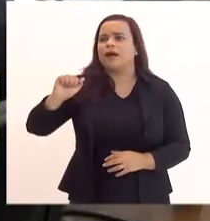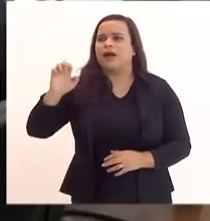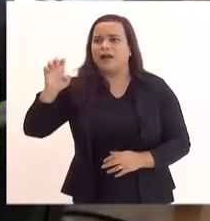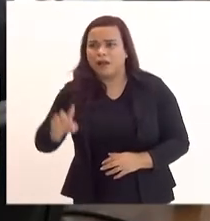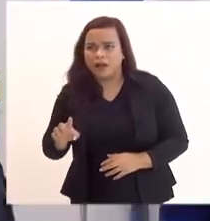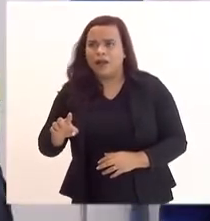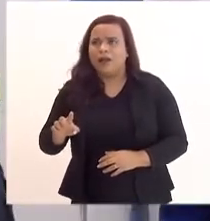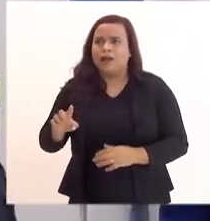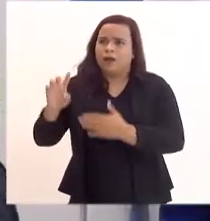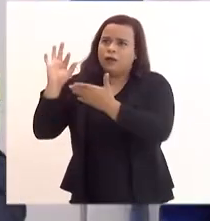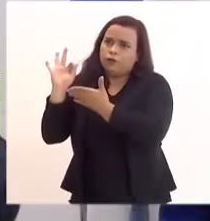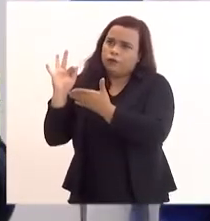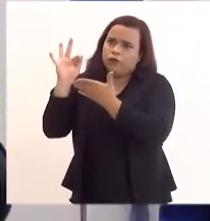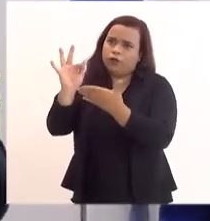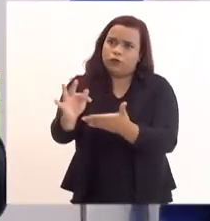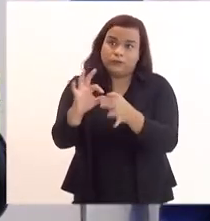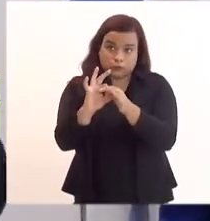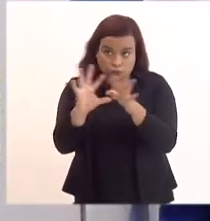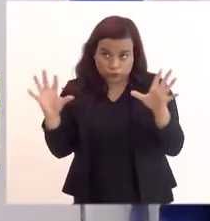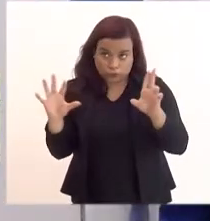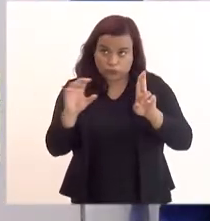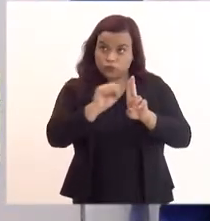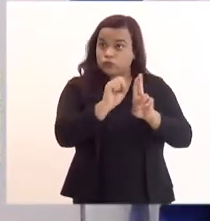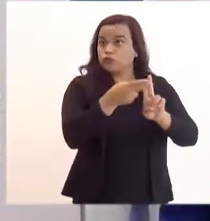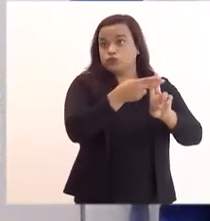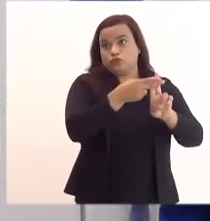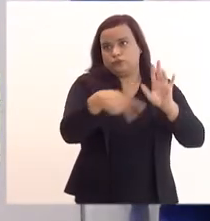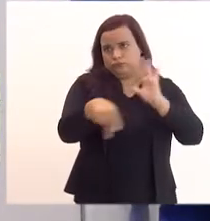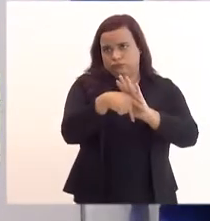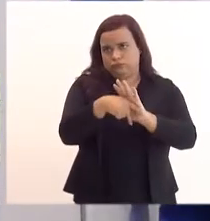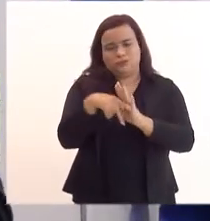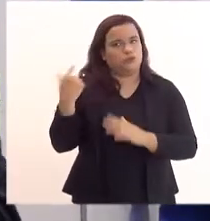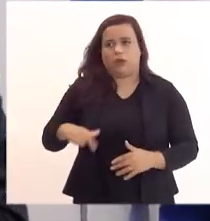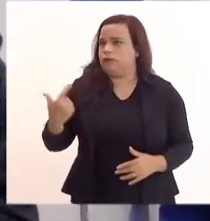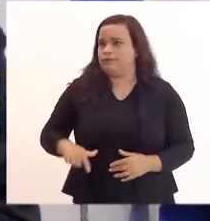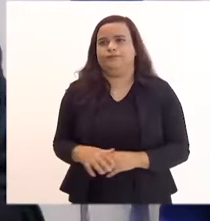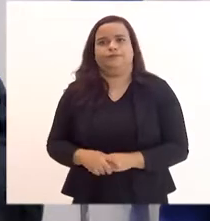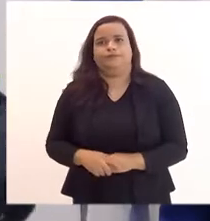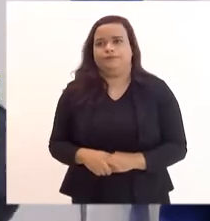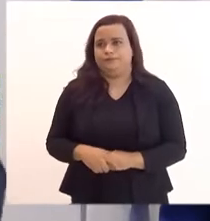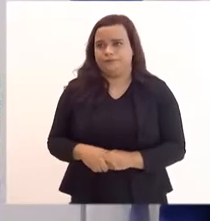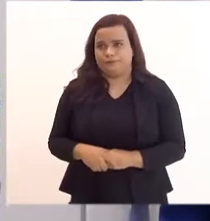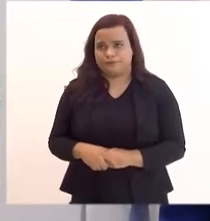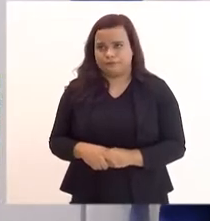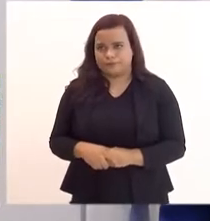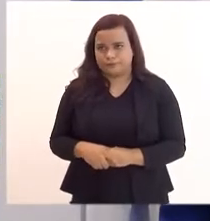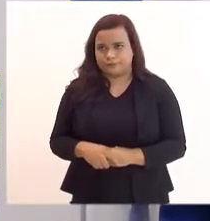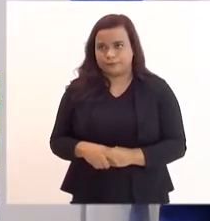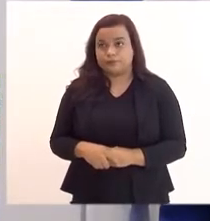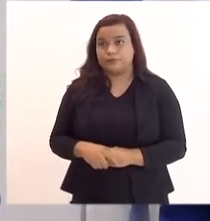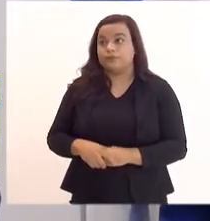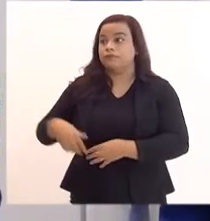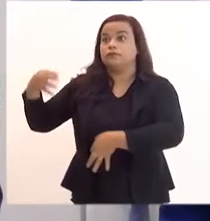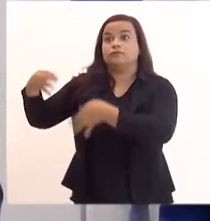fornecimento, municipal. Fornecimento autorizado pelo SUS. Então, eu com sentença